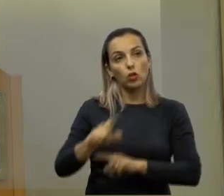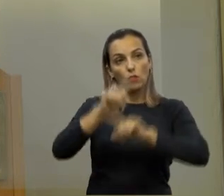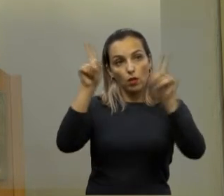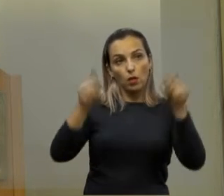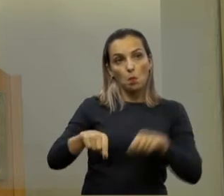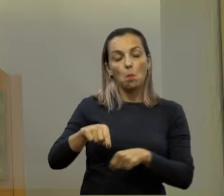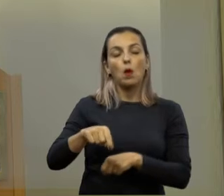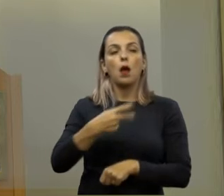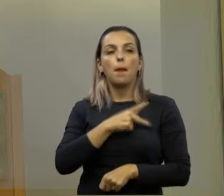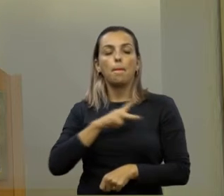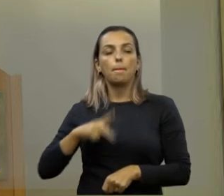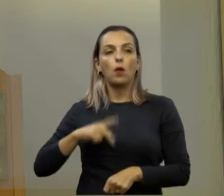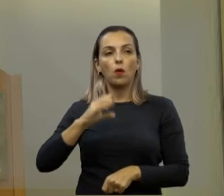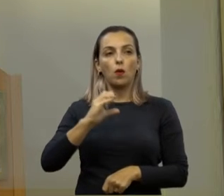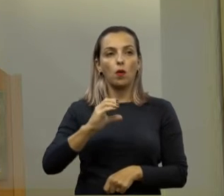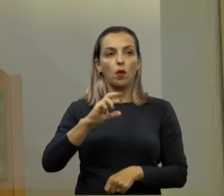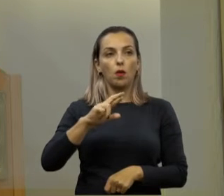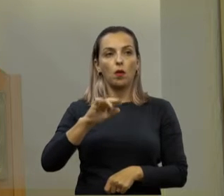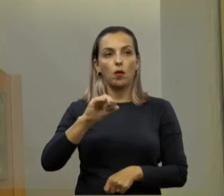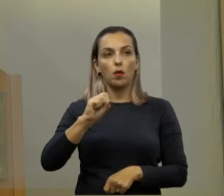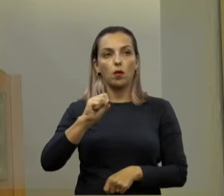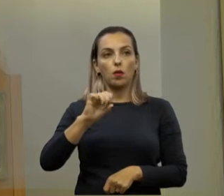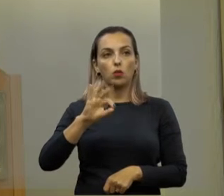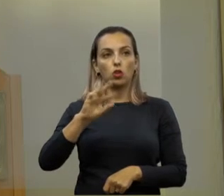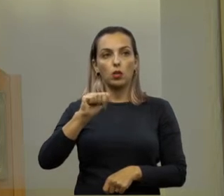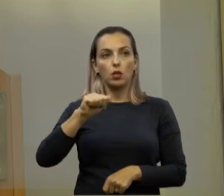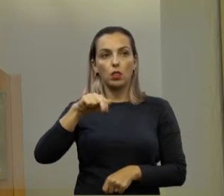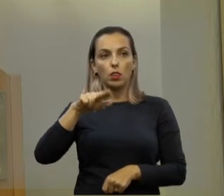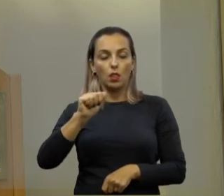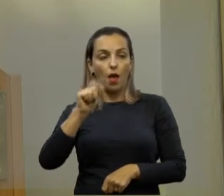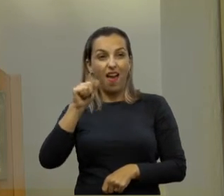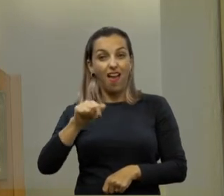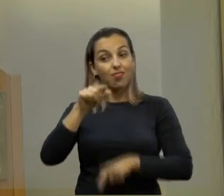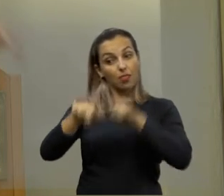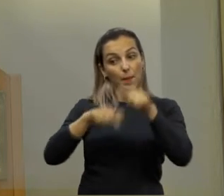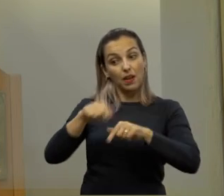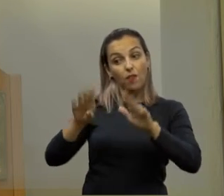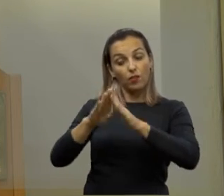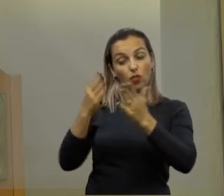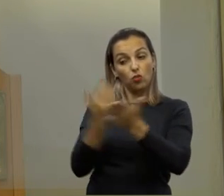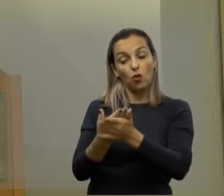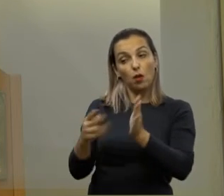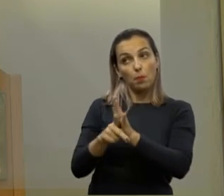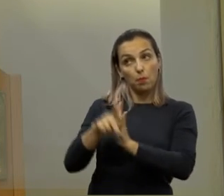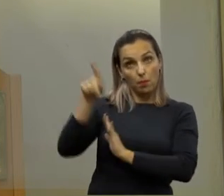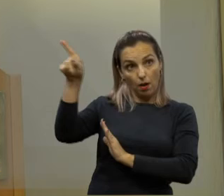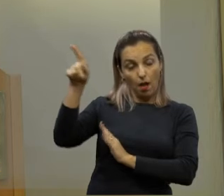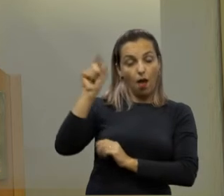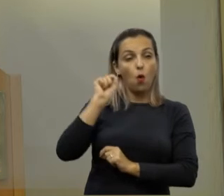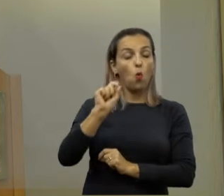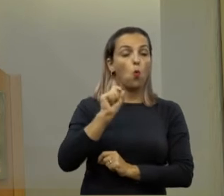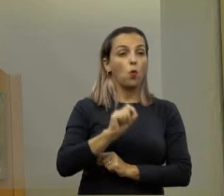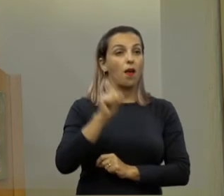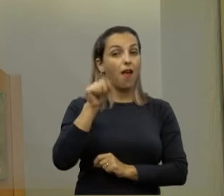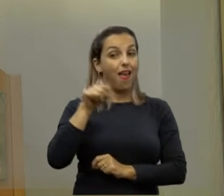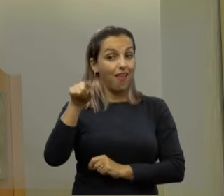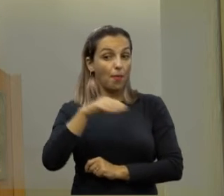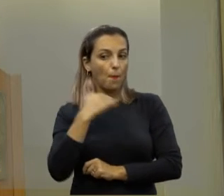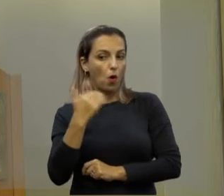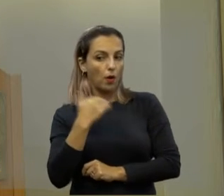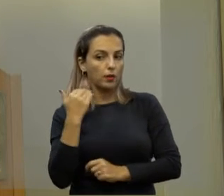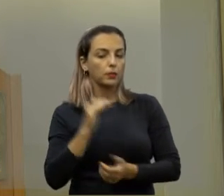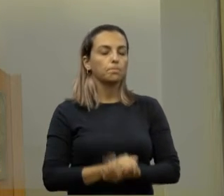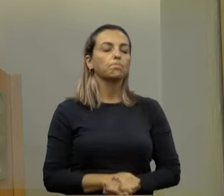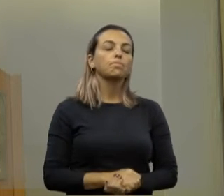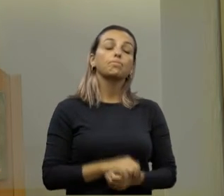Regina da Cruz da Silva que trabalhava no Emef Rafael Medina E por falar em